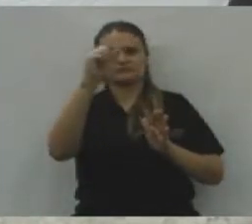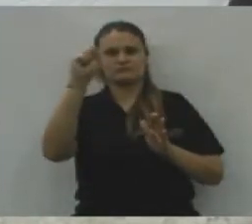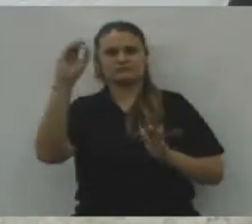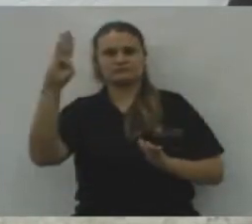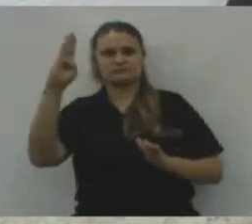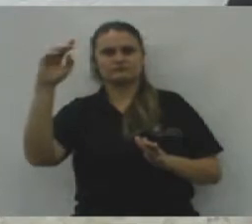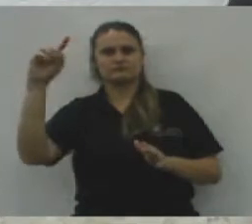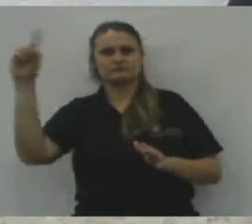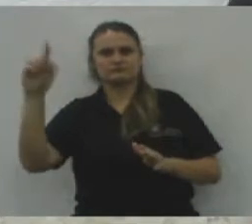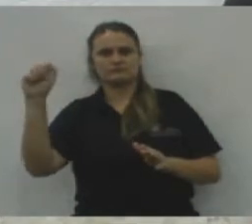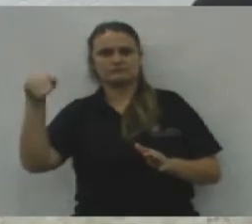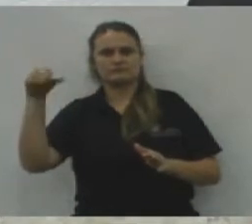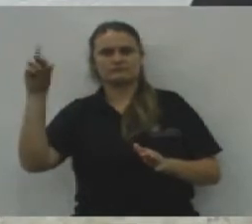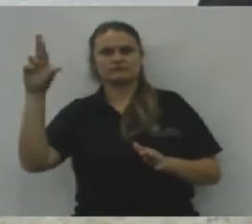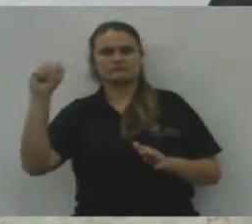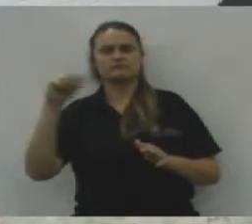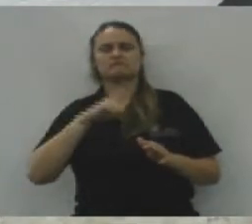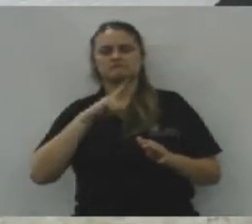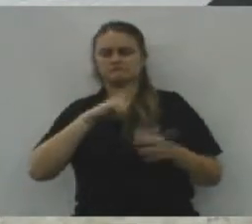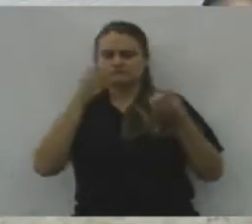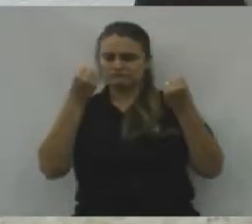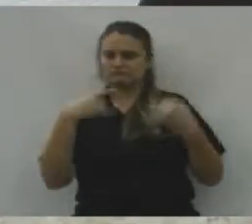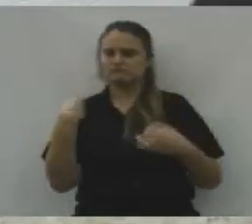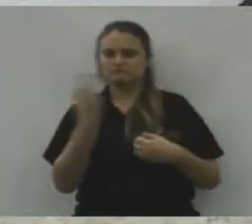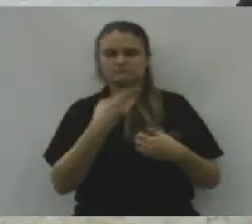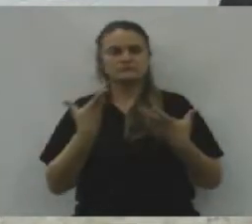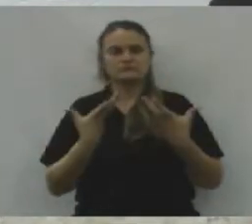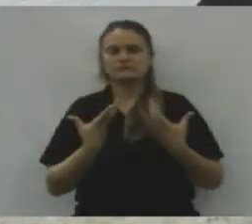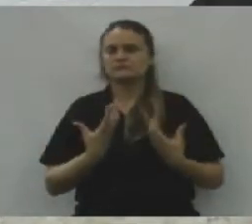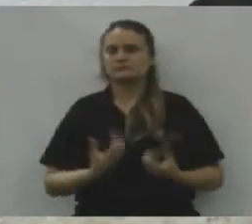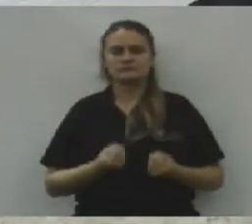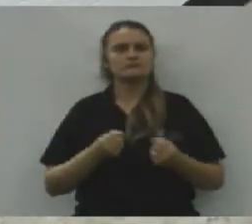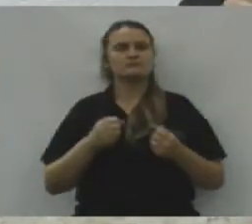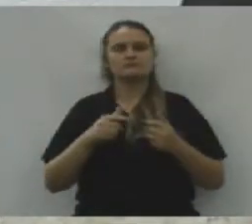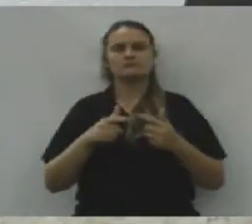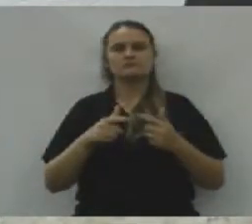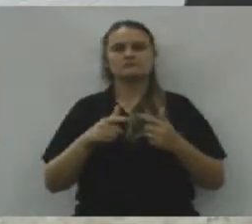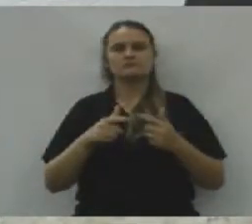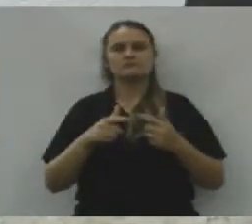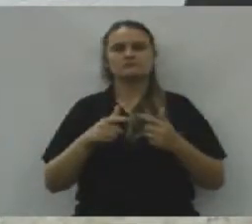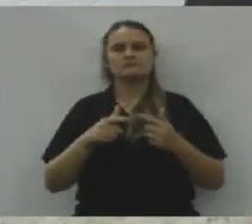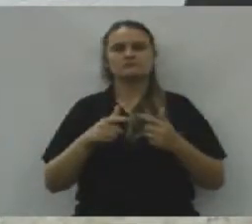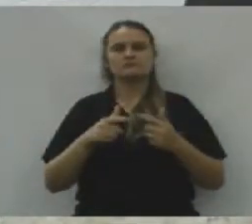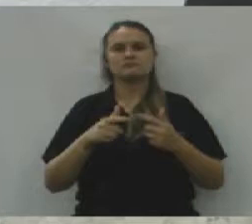outras providências. Fundamentação, somos de parecer favorável ao projeto em questão